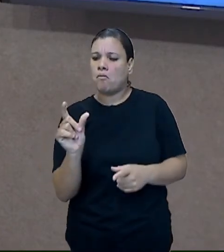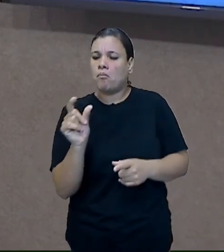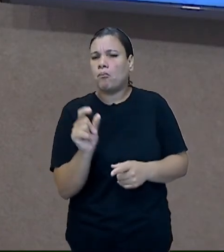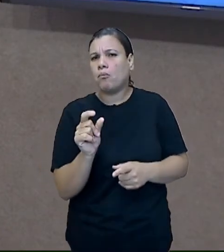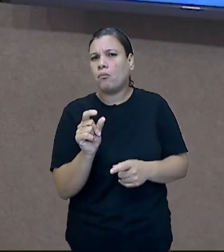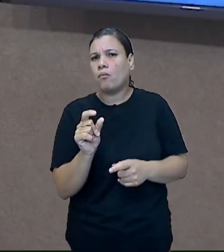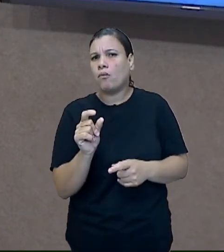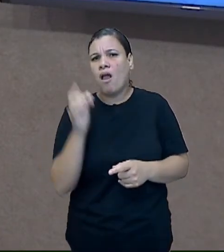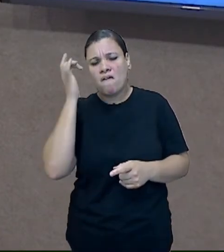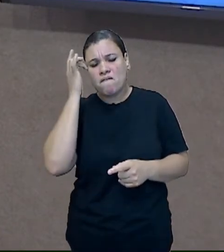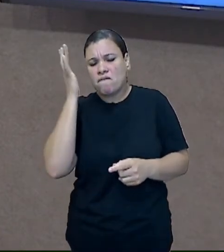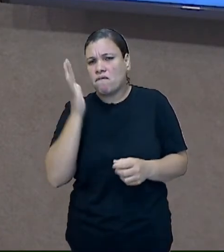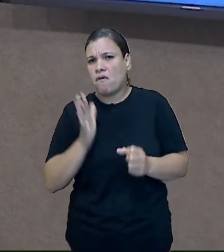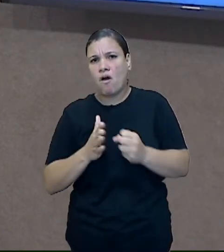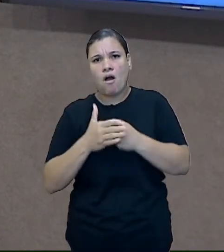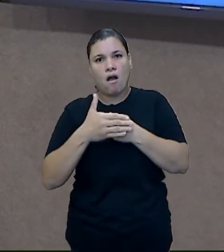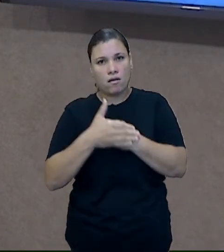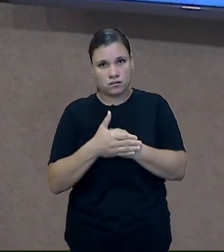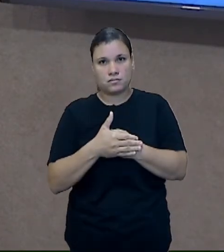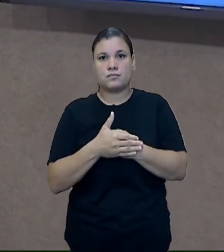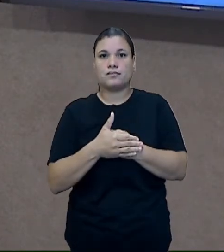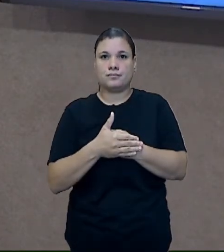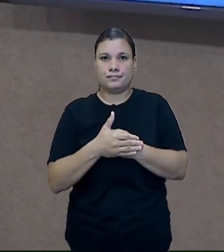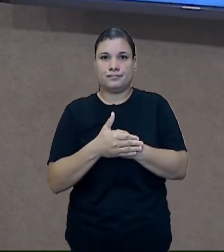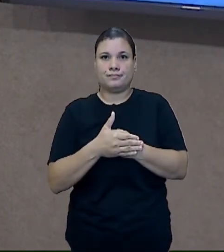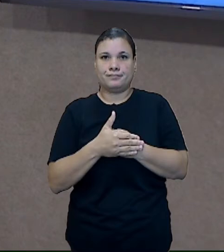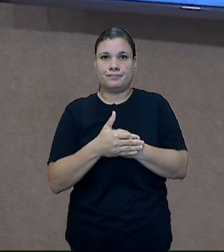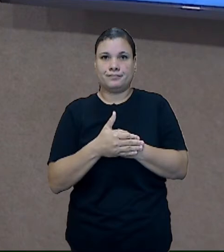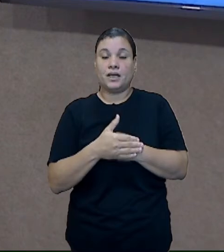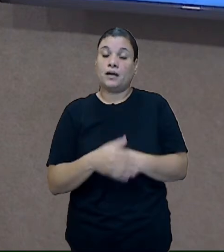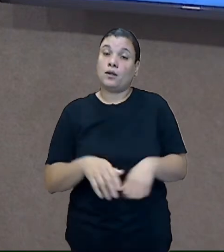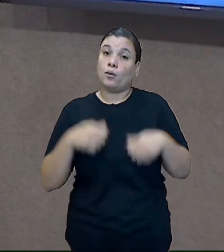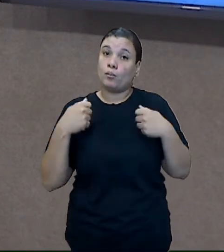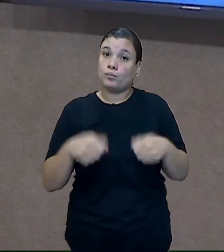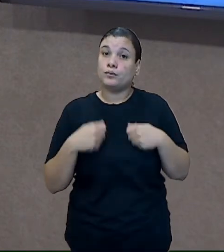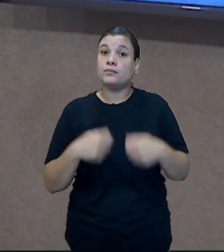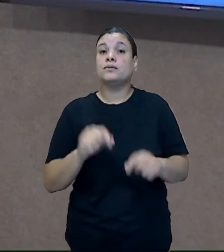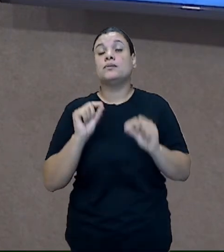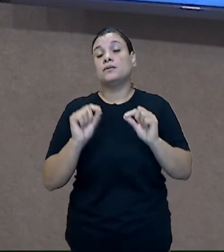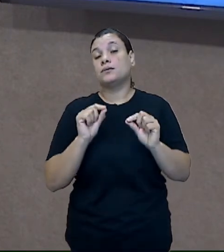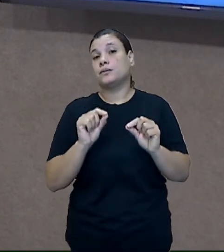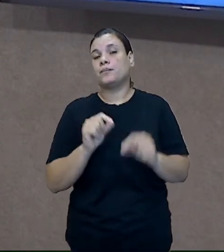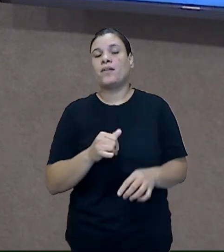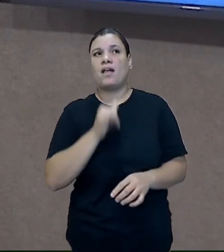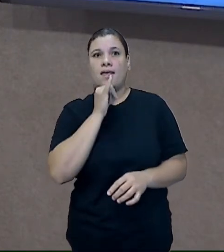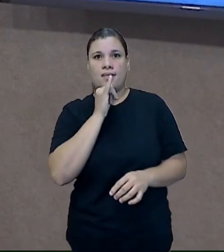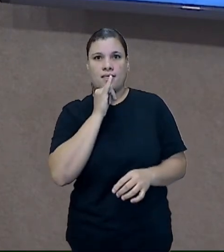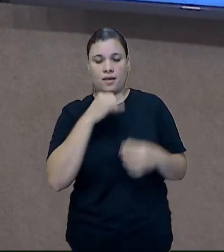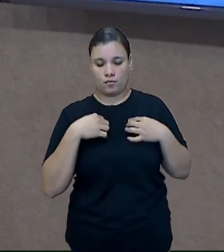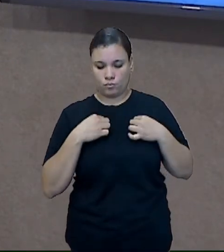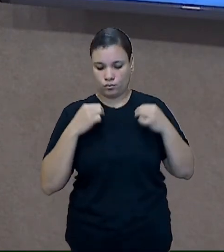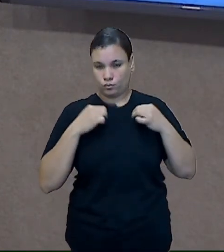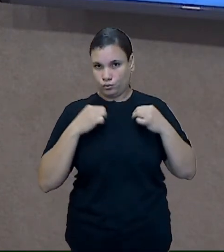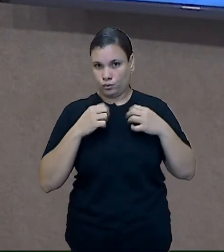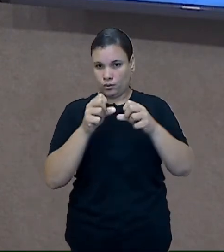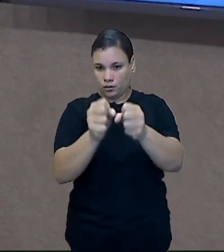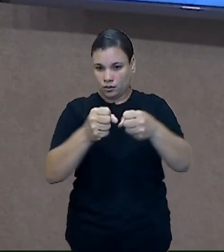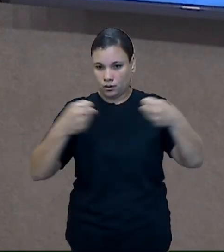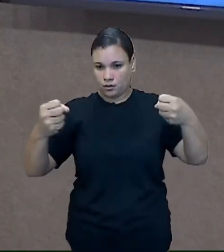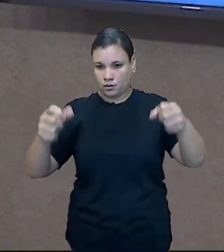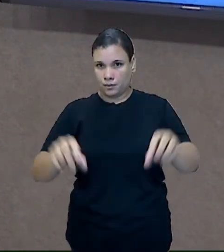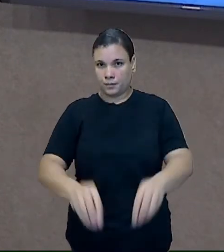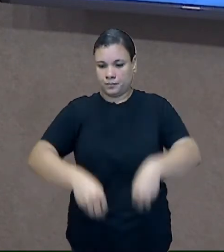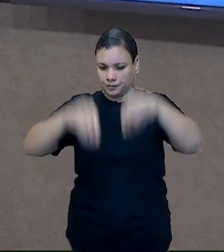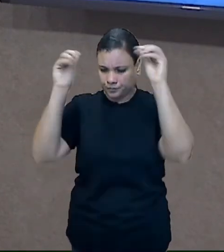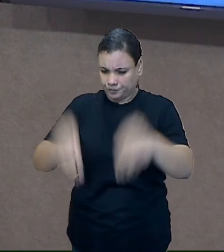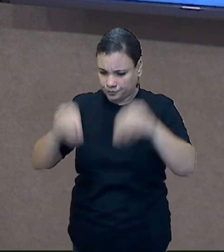sem prestar atenção no que está acontecendo ali, sem sacudir, sem perceber que está, e pode causar um acidente doméstico.